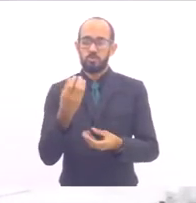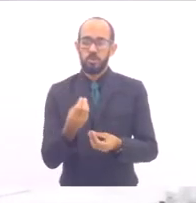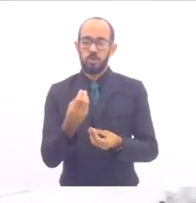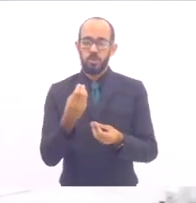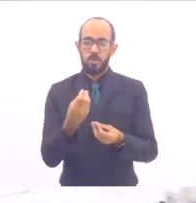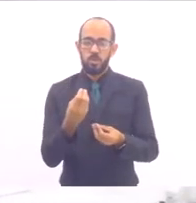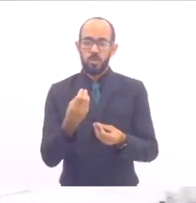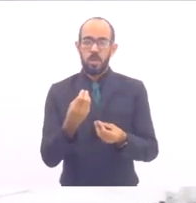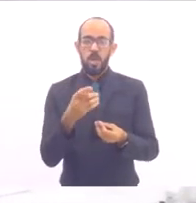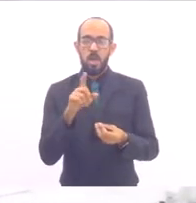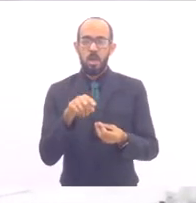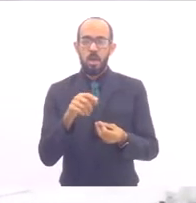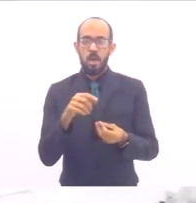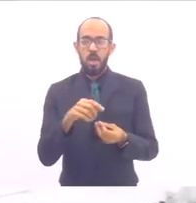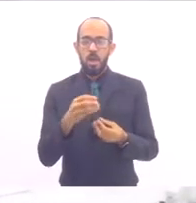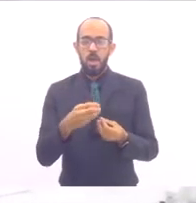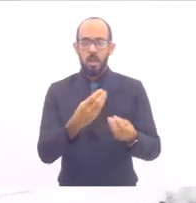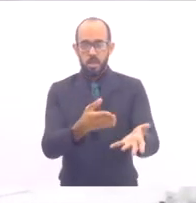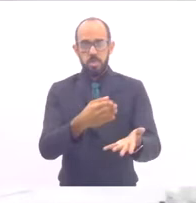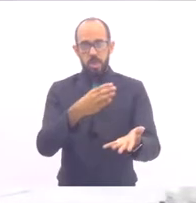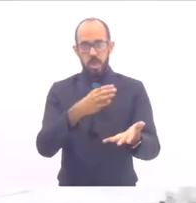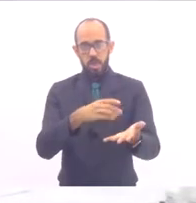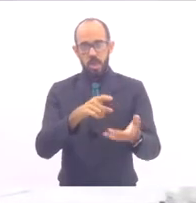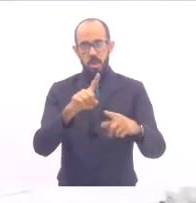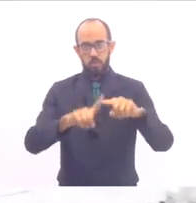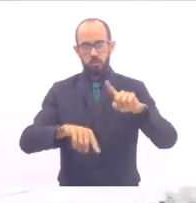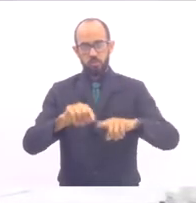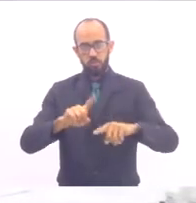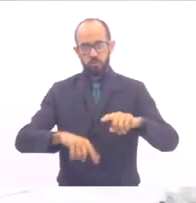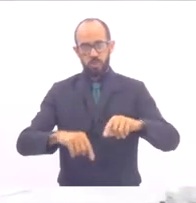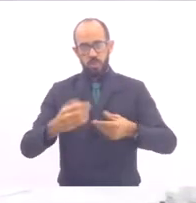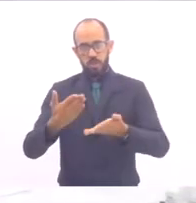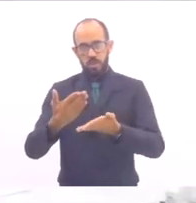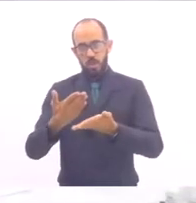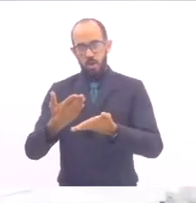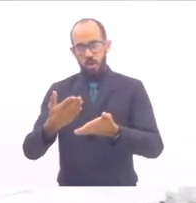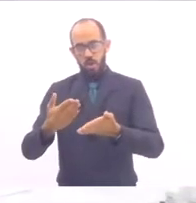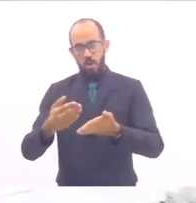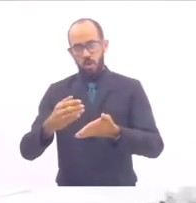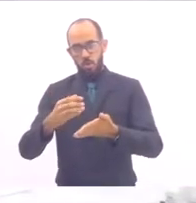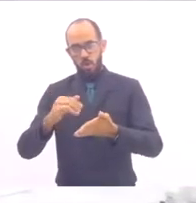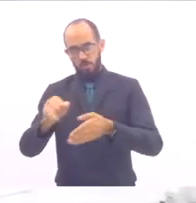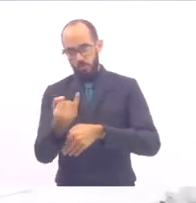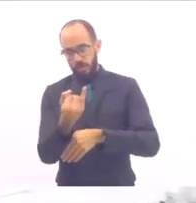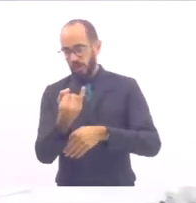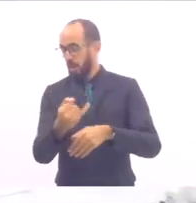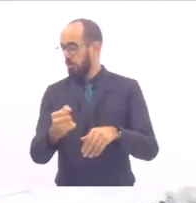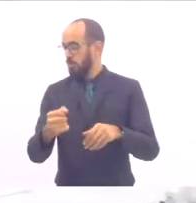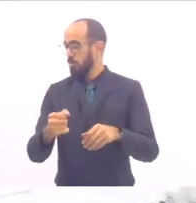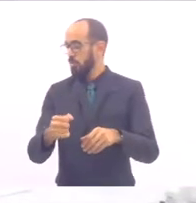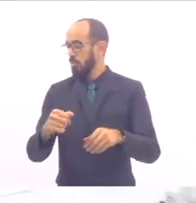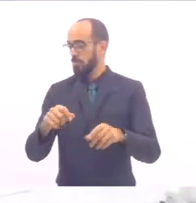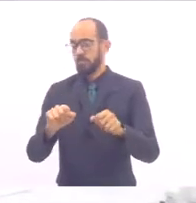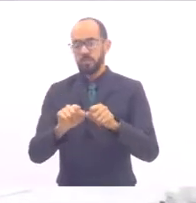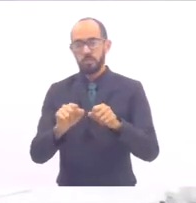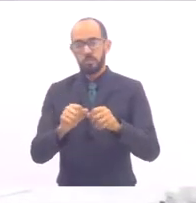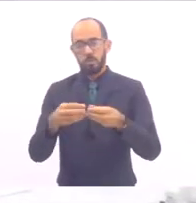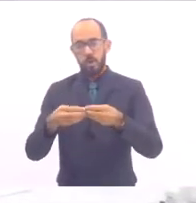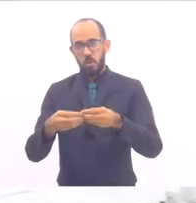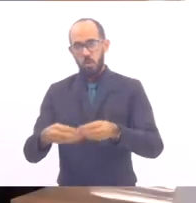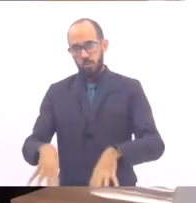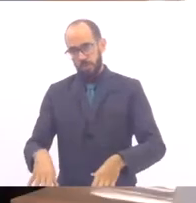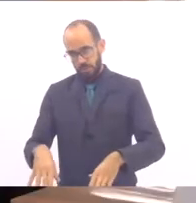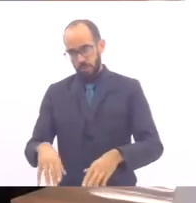resíduos recicláveis gratuitamente às cooperativas de catadores como uma forma de compensar a poluição